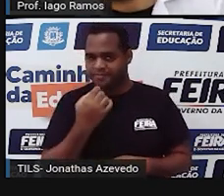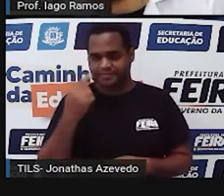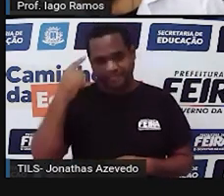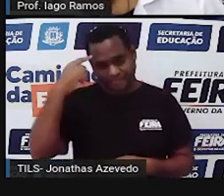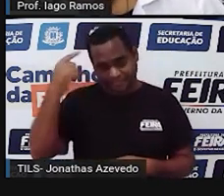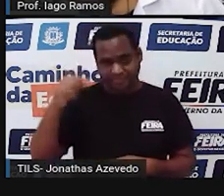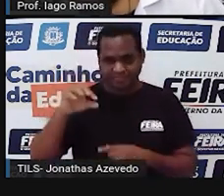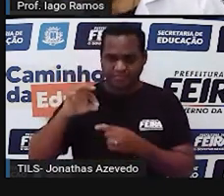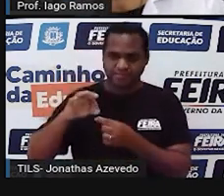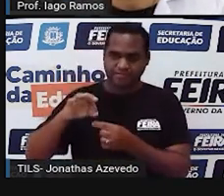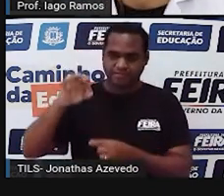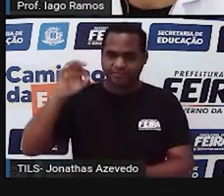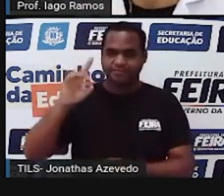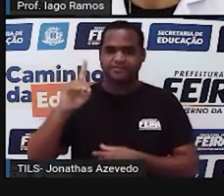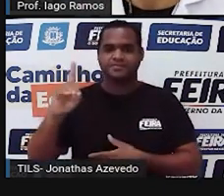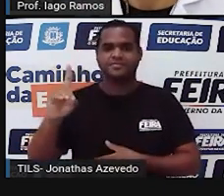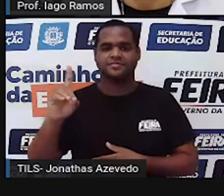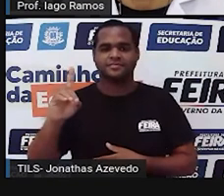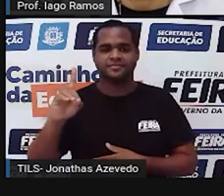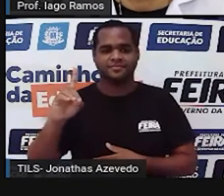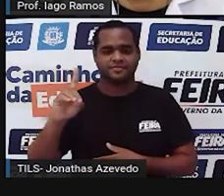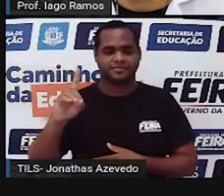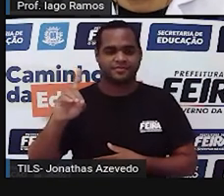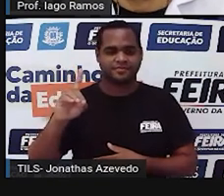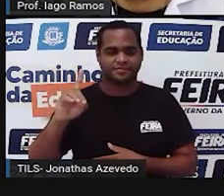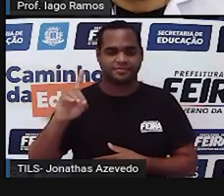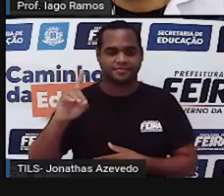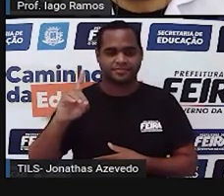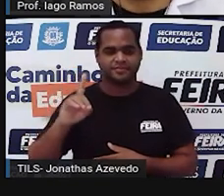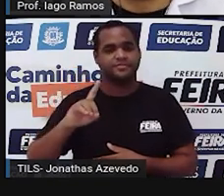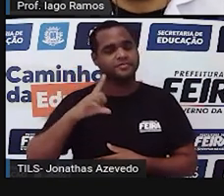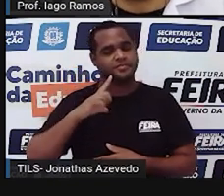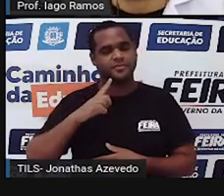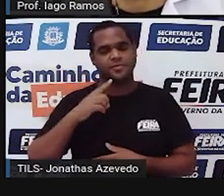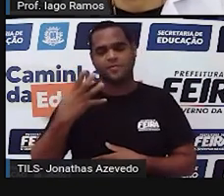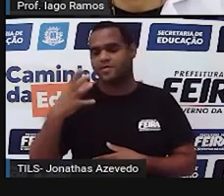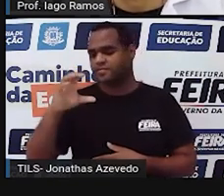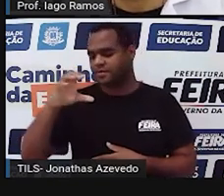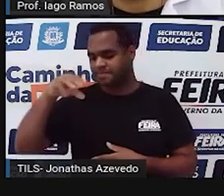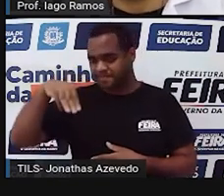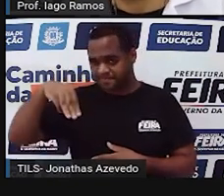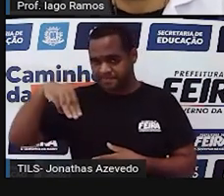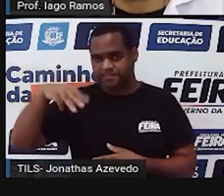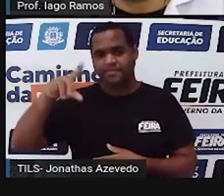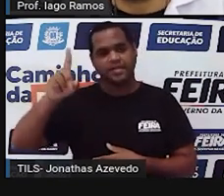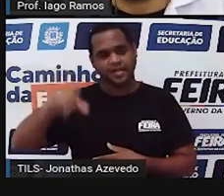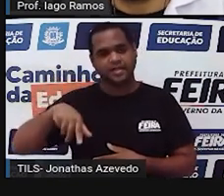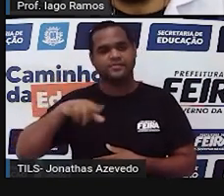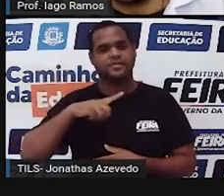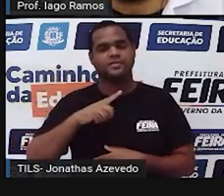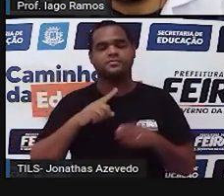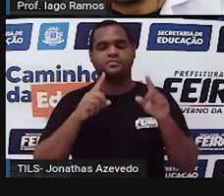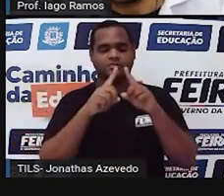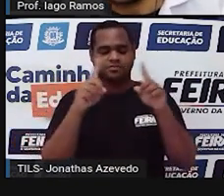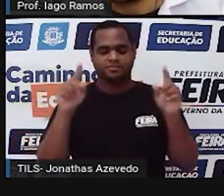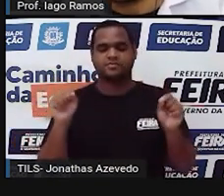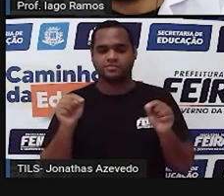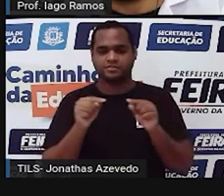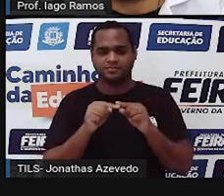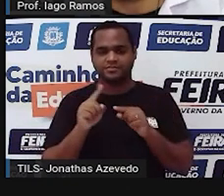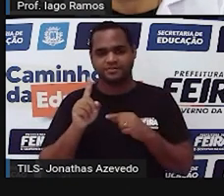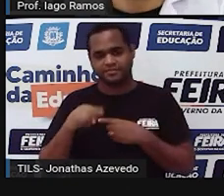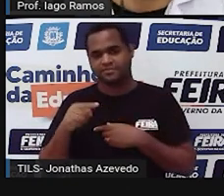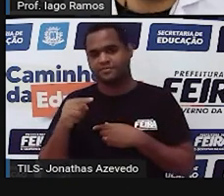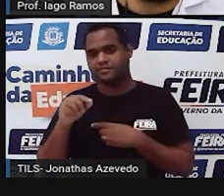largura do lado direito e é 4cm se isso é um retângulo tá